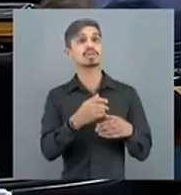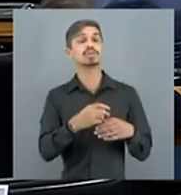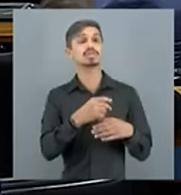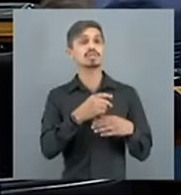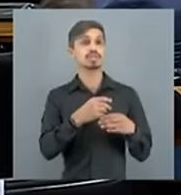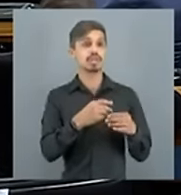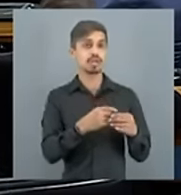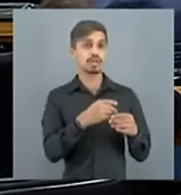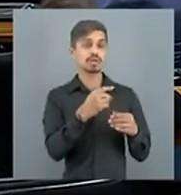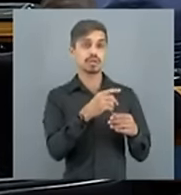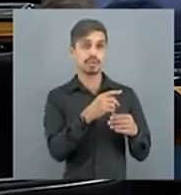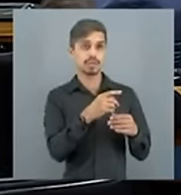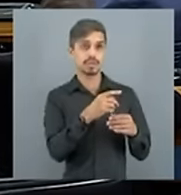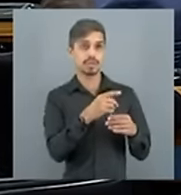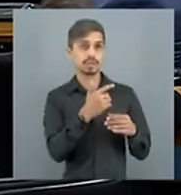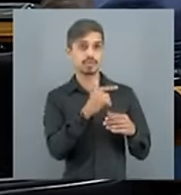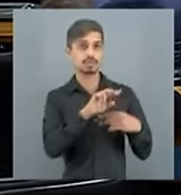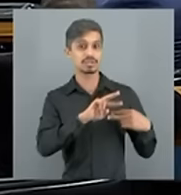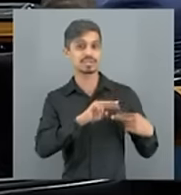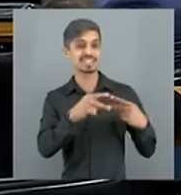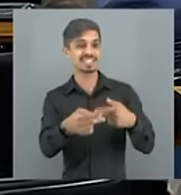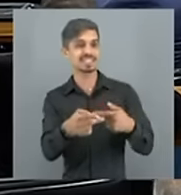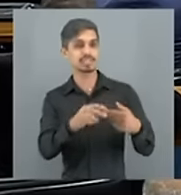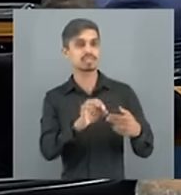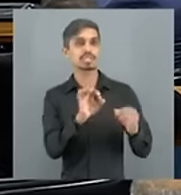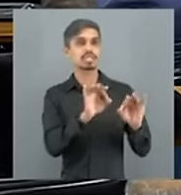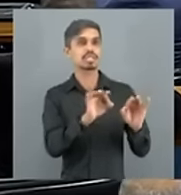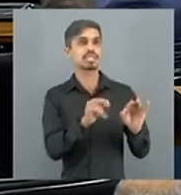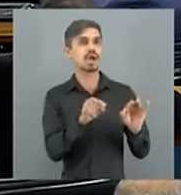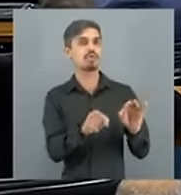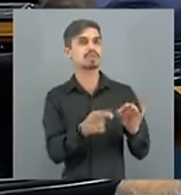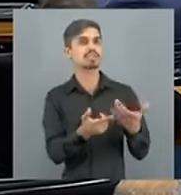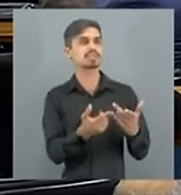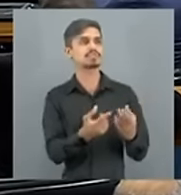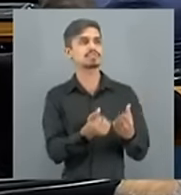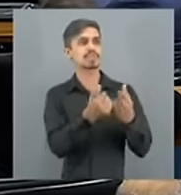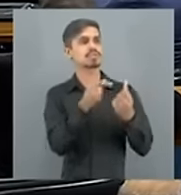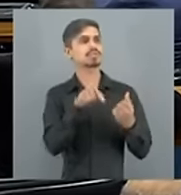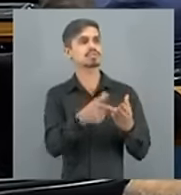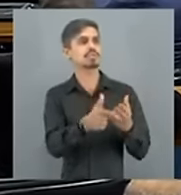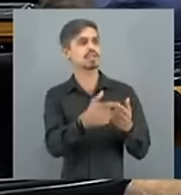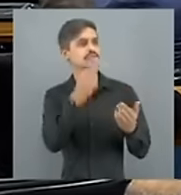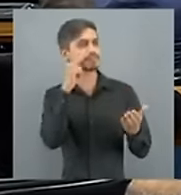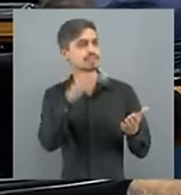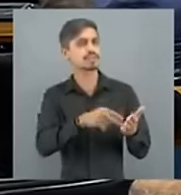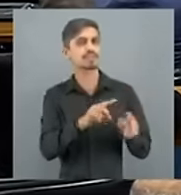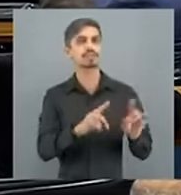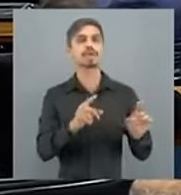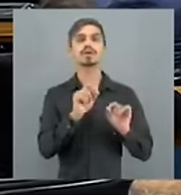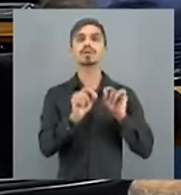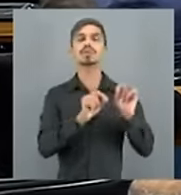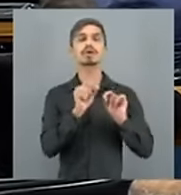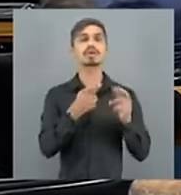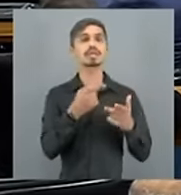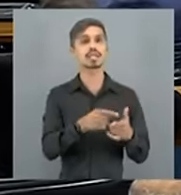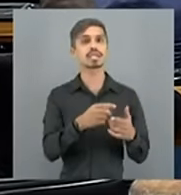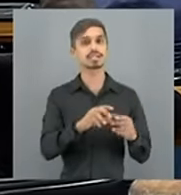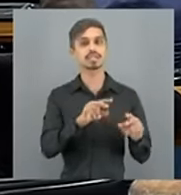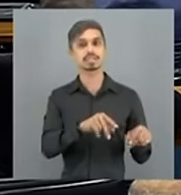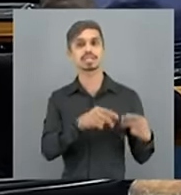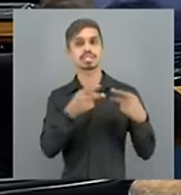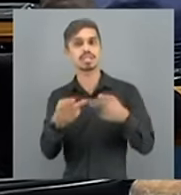transações que sequer cheguem perto desse valor. Em qual operação houve a apreensão de valores e quem eram esses